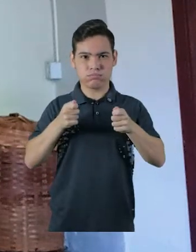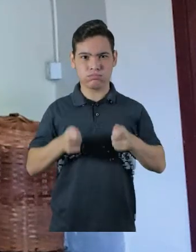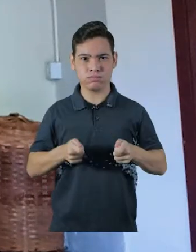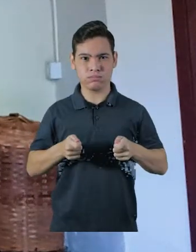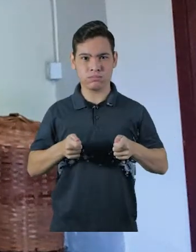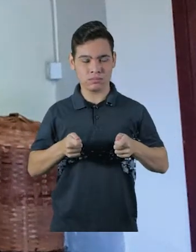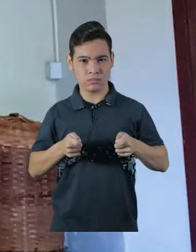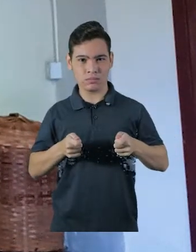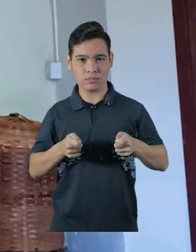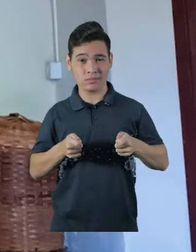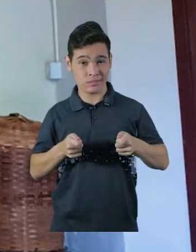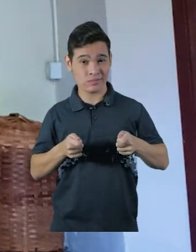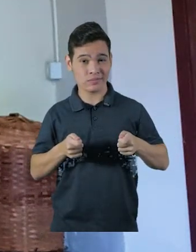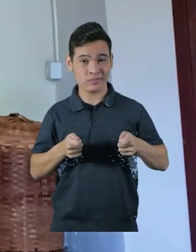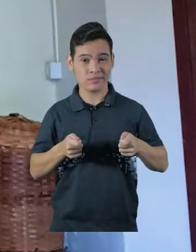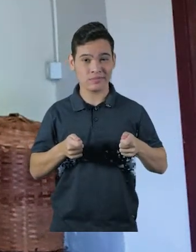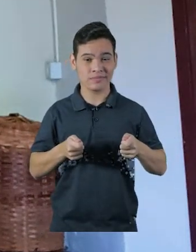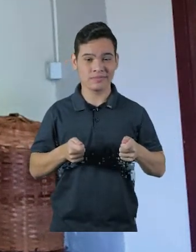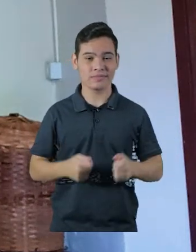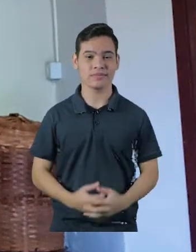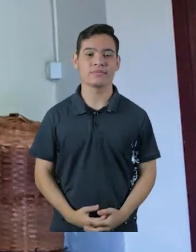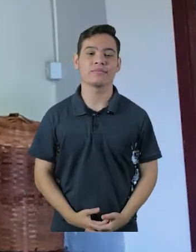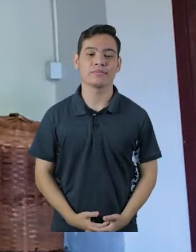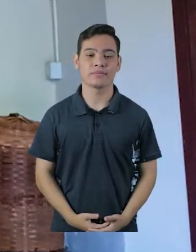enraizados, arco dos pés